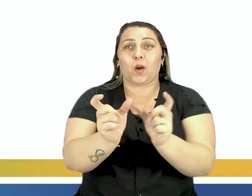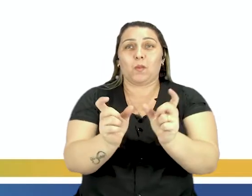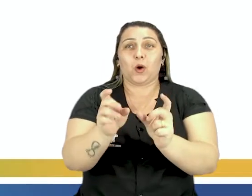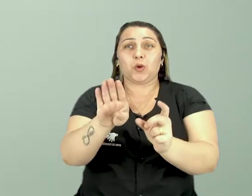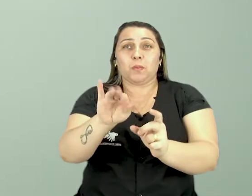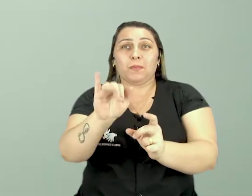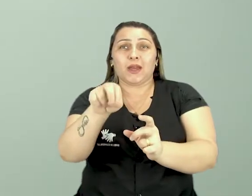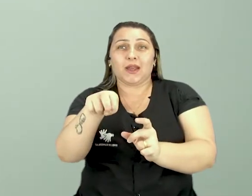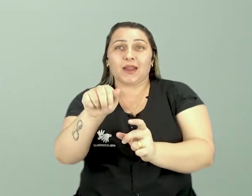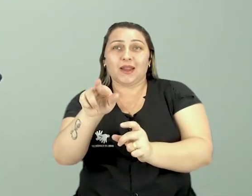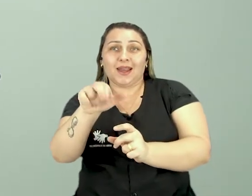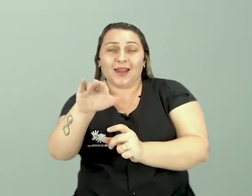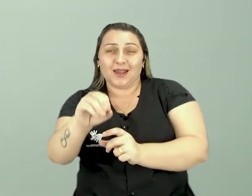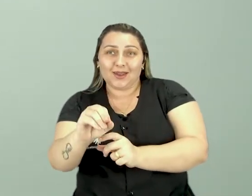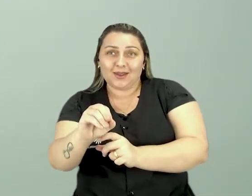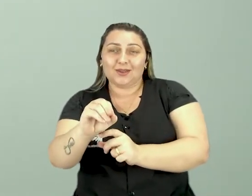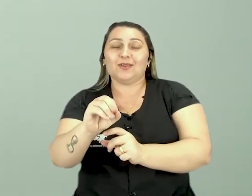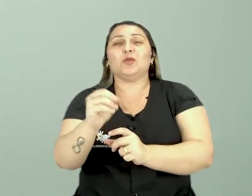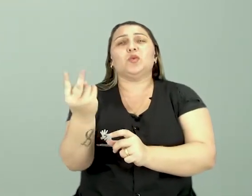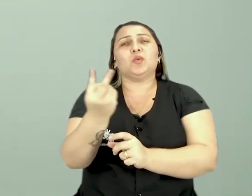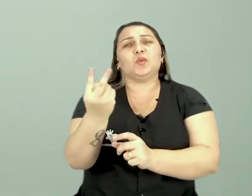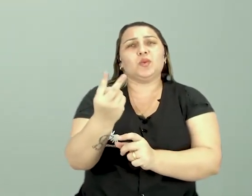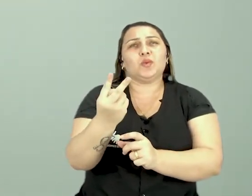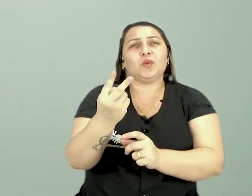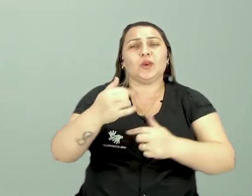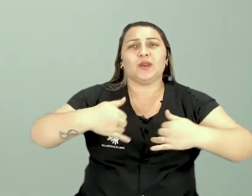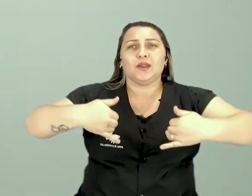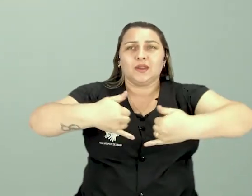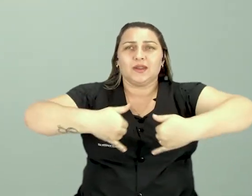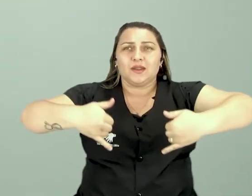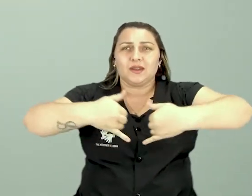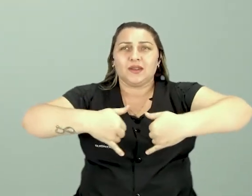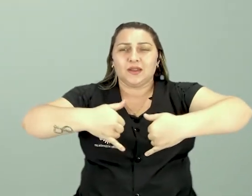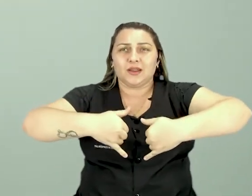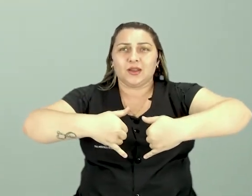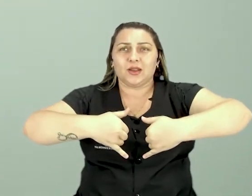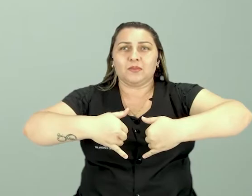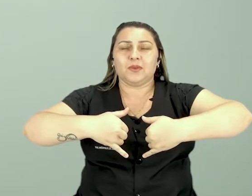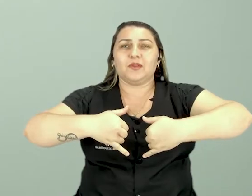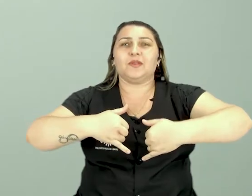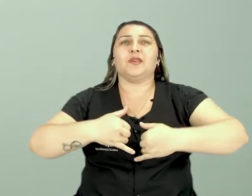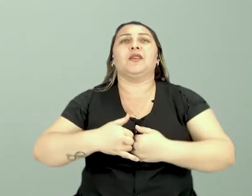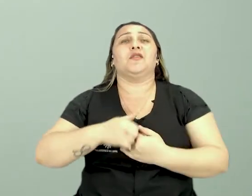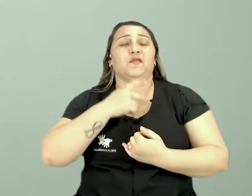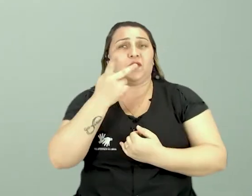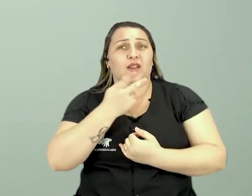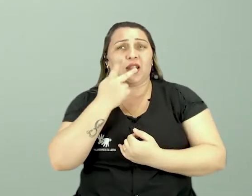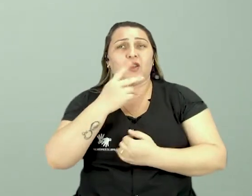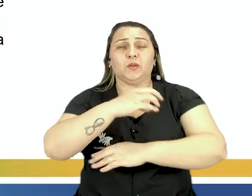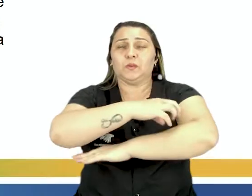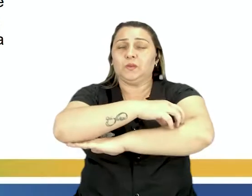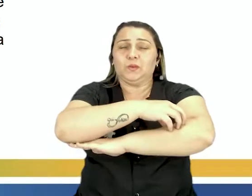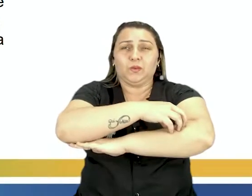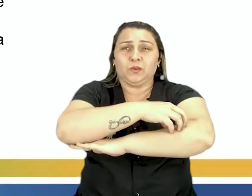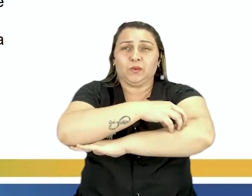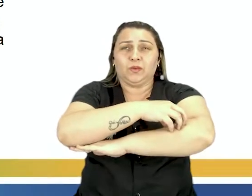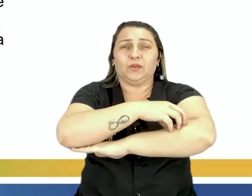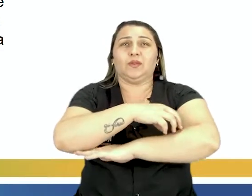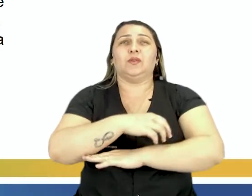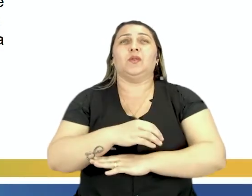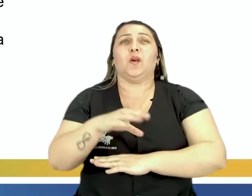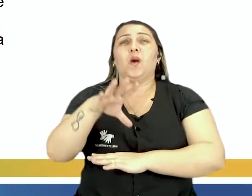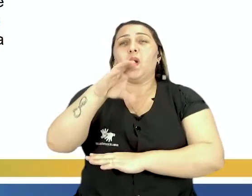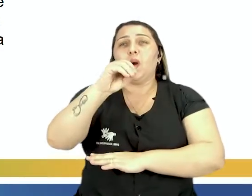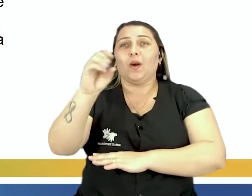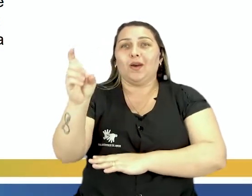que é um composto binário? Formado por dois elementos químicos. E todas as vezes que a gente falar de óxidos, o